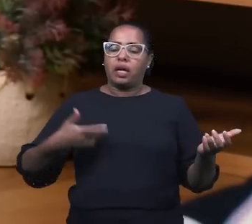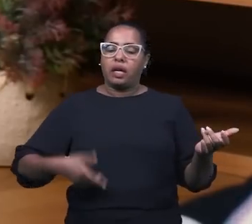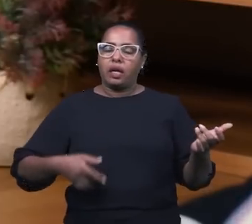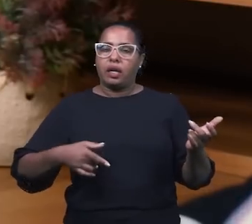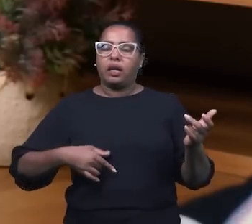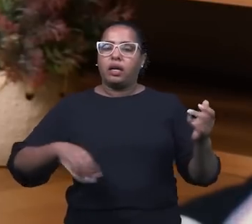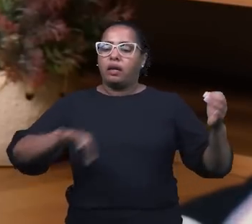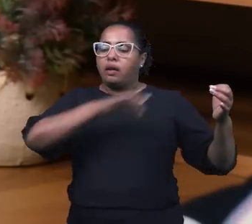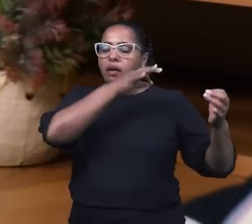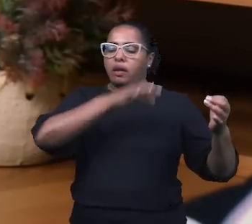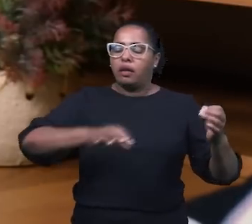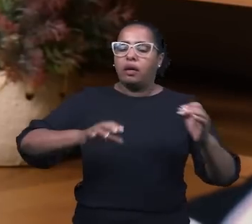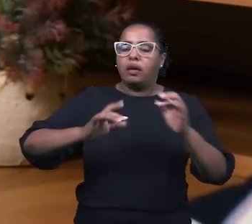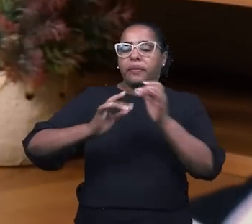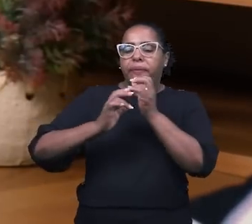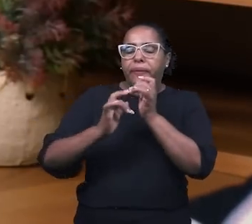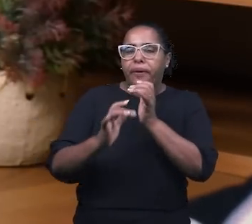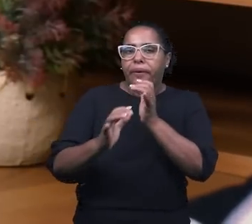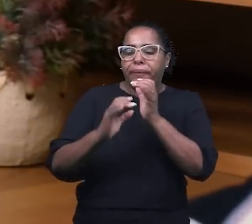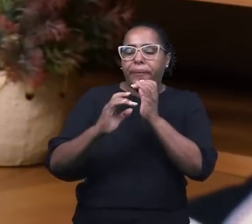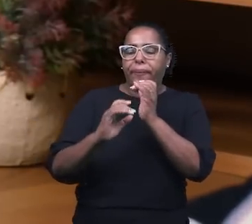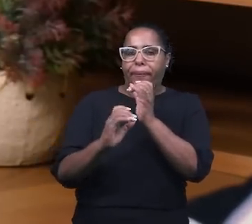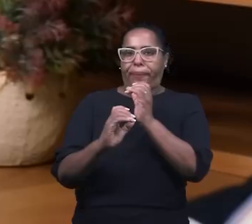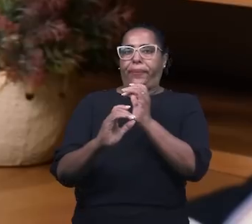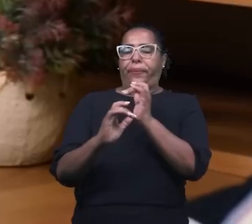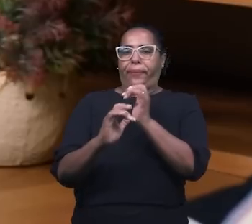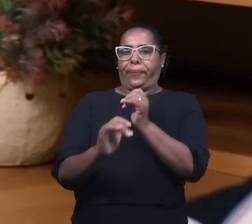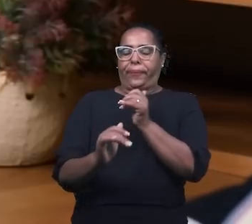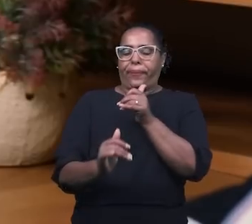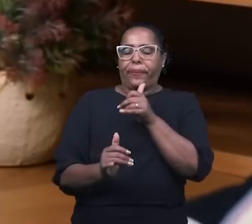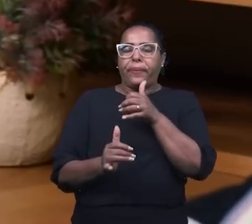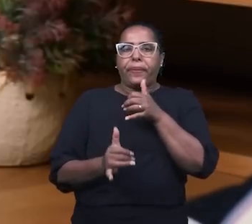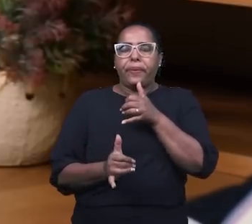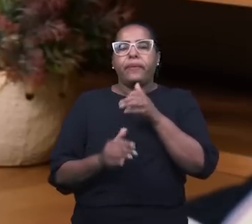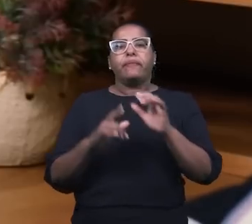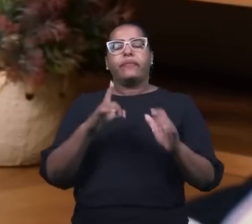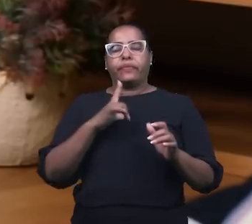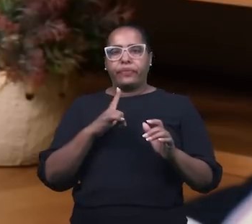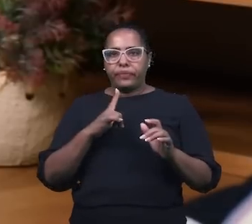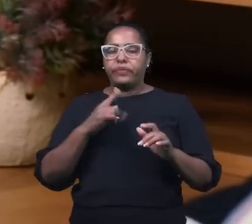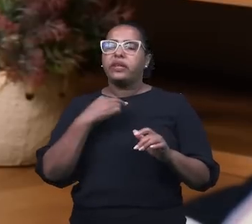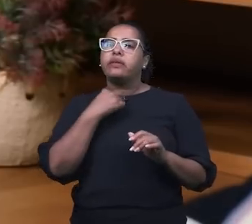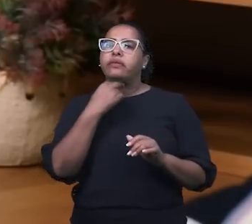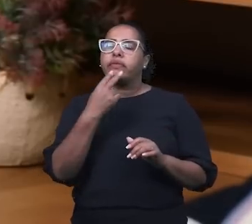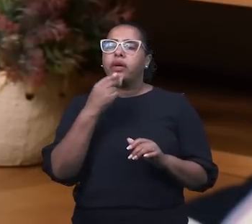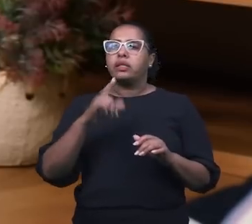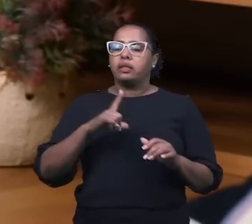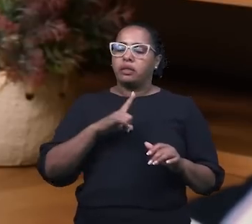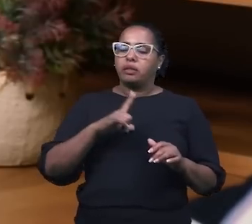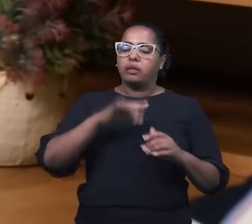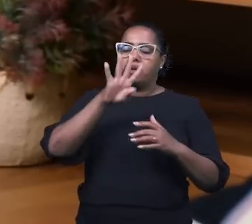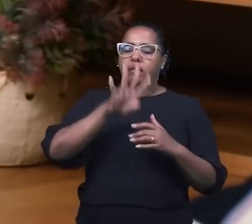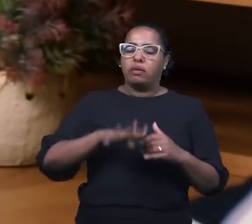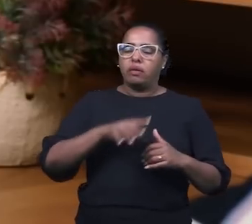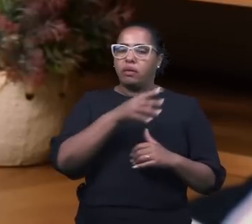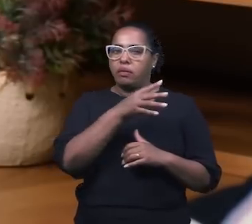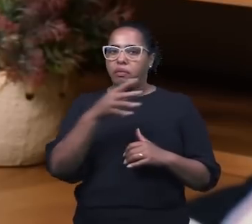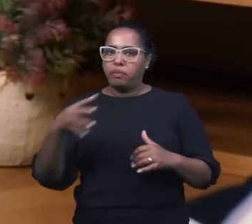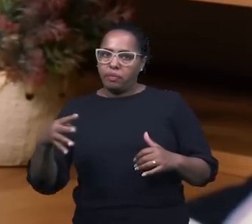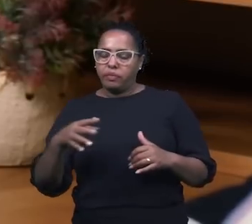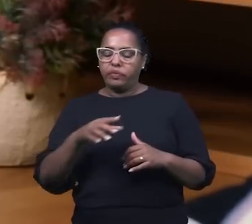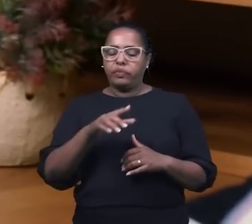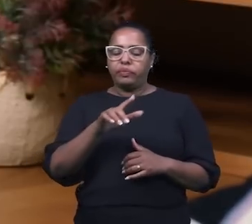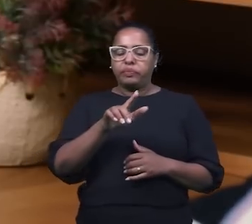tem os sopros, tem a base, tem as vozes, né? Então, nós vamos ter ali uma partitura que chamamos de